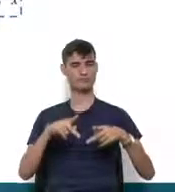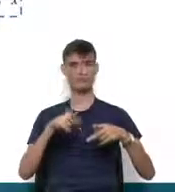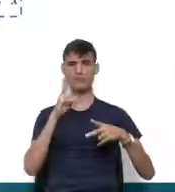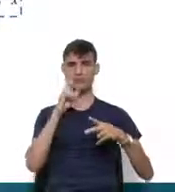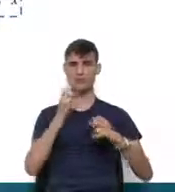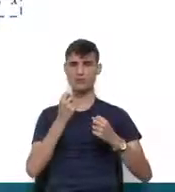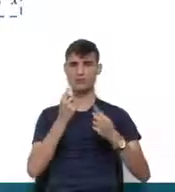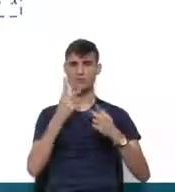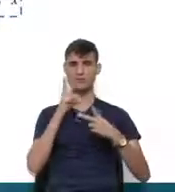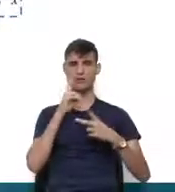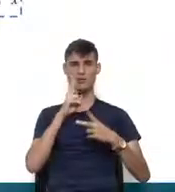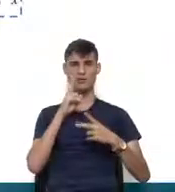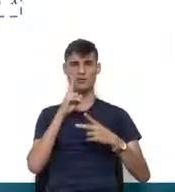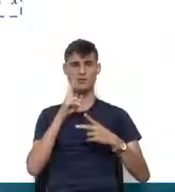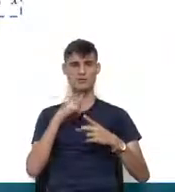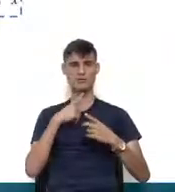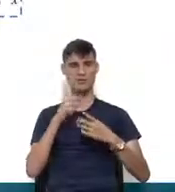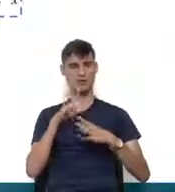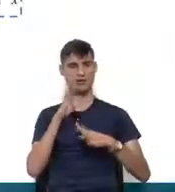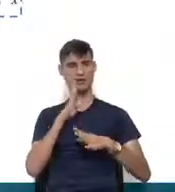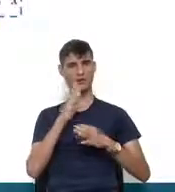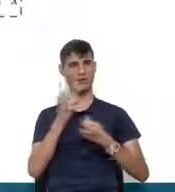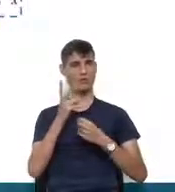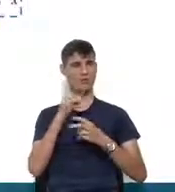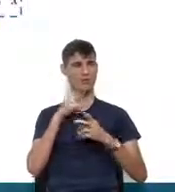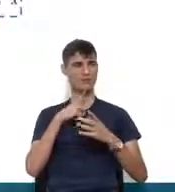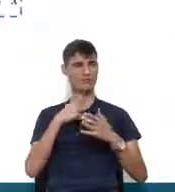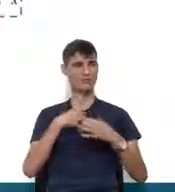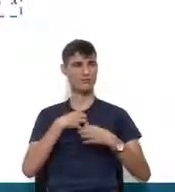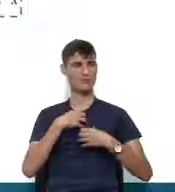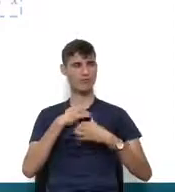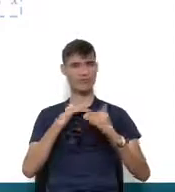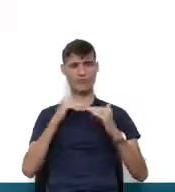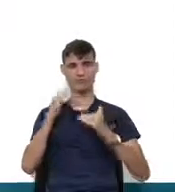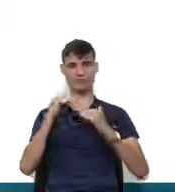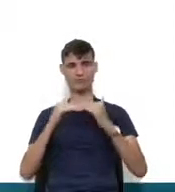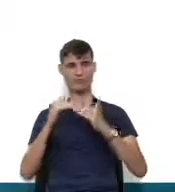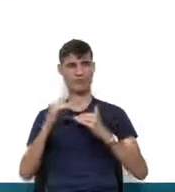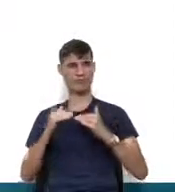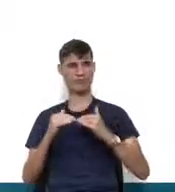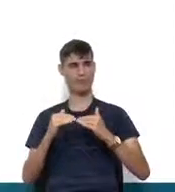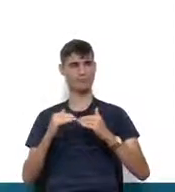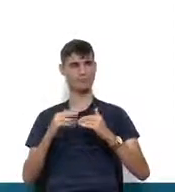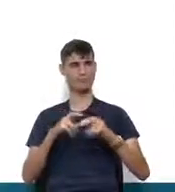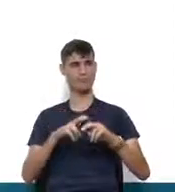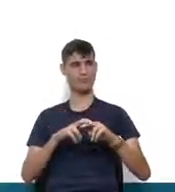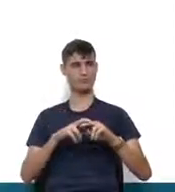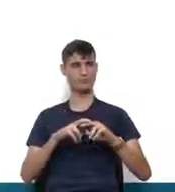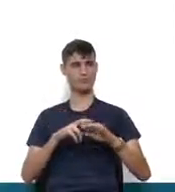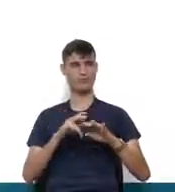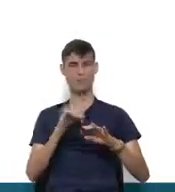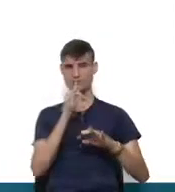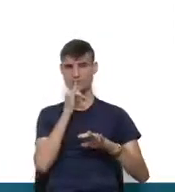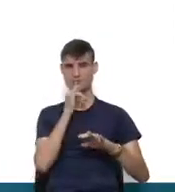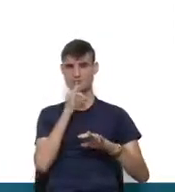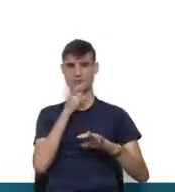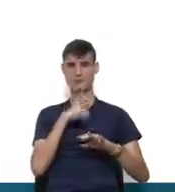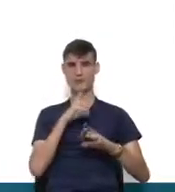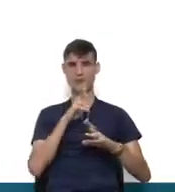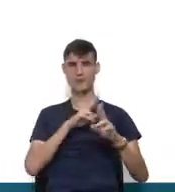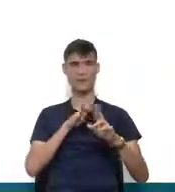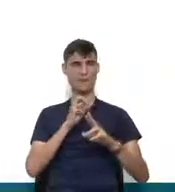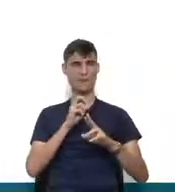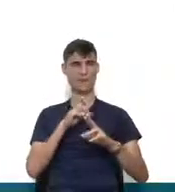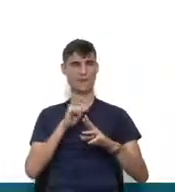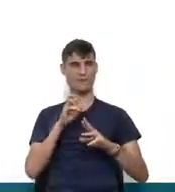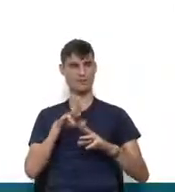Olha que interessante, né? Que essa função se comporta. Então, continuando, a gente tem que pensar o